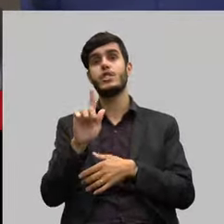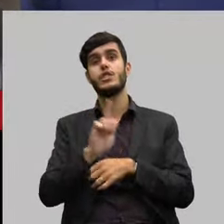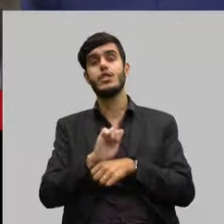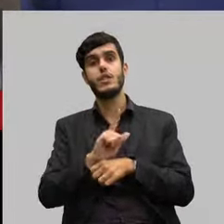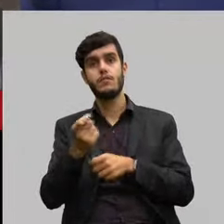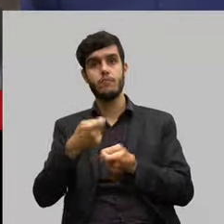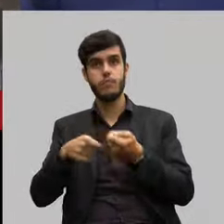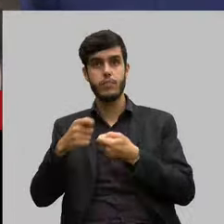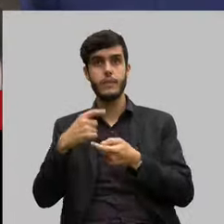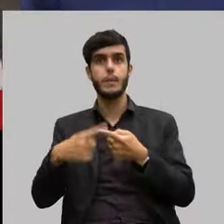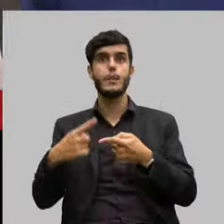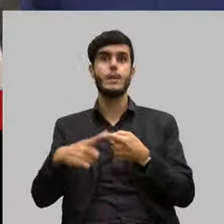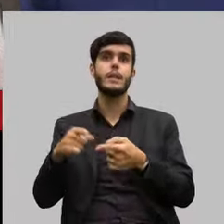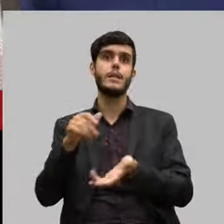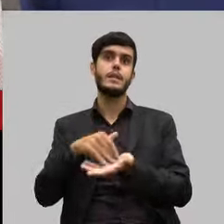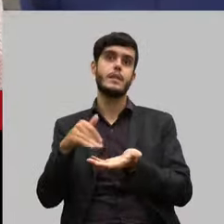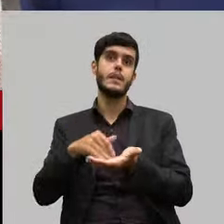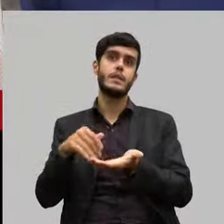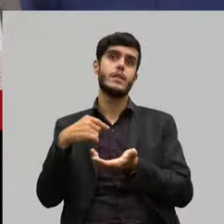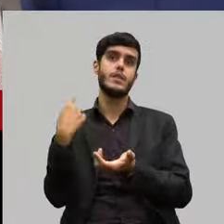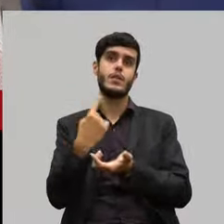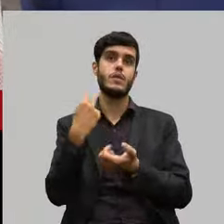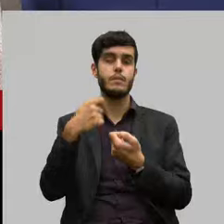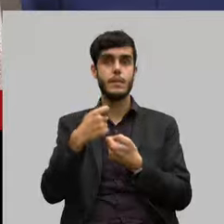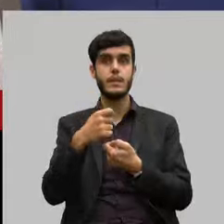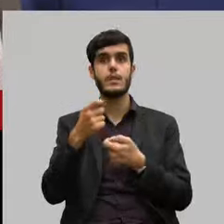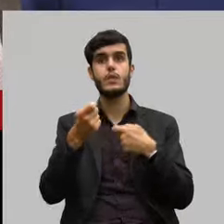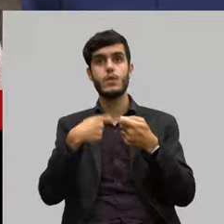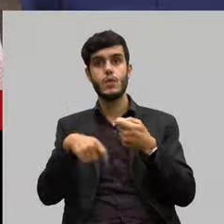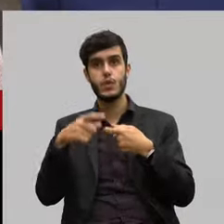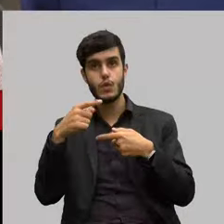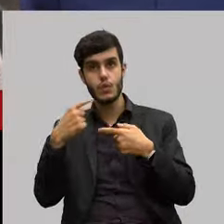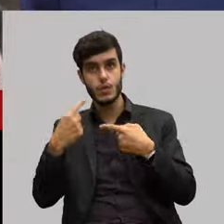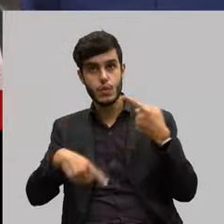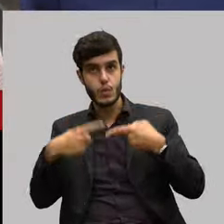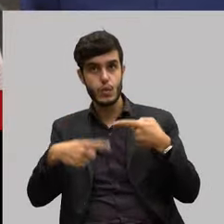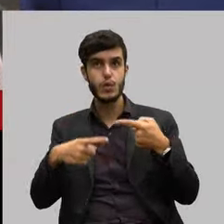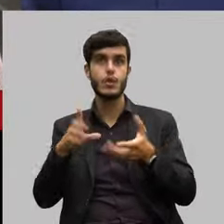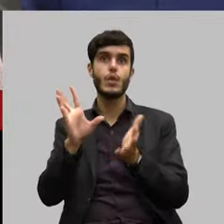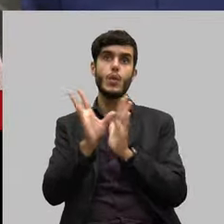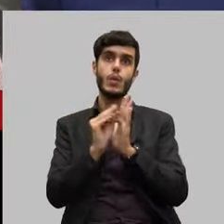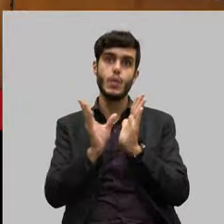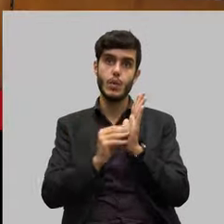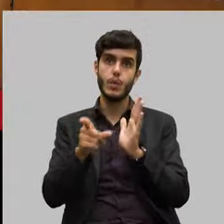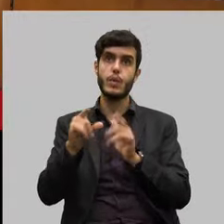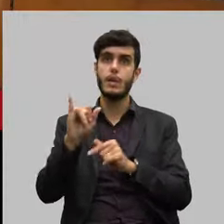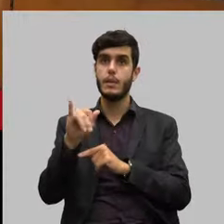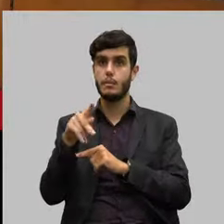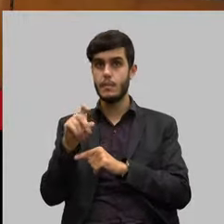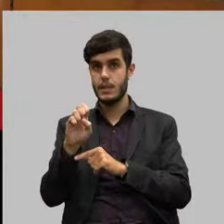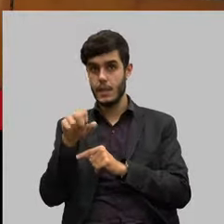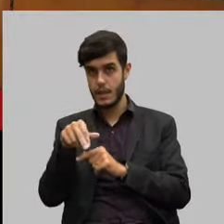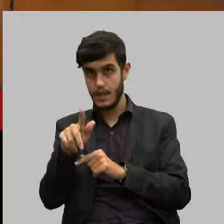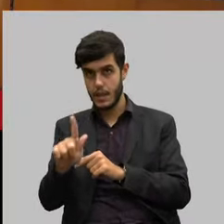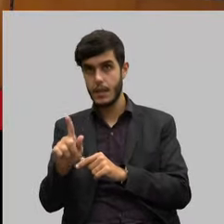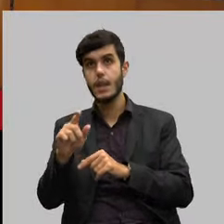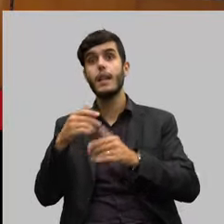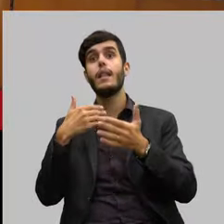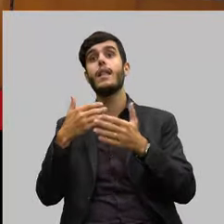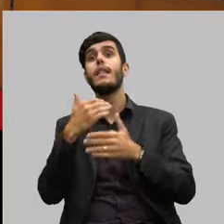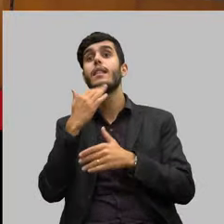por secretário a gente precisa discutir conteúdo do projeto do ipseng eu pergunto ninguém me